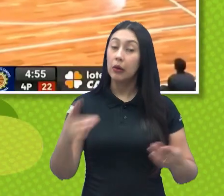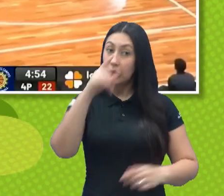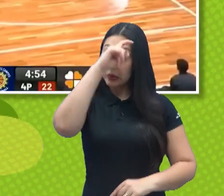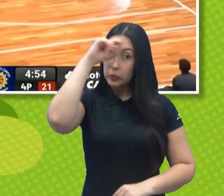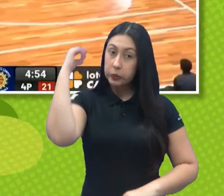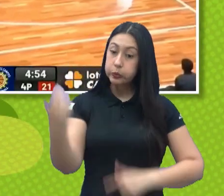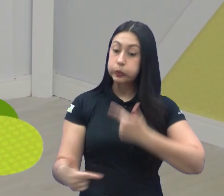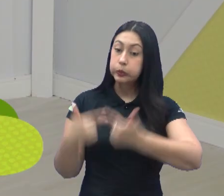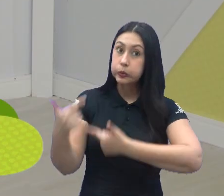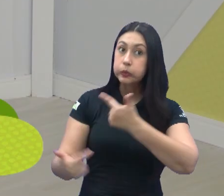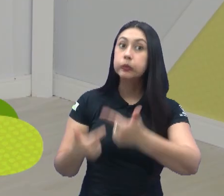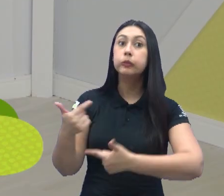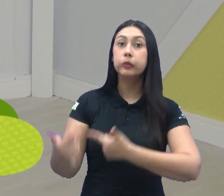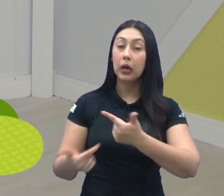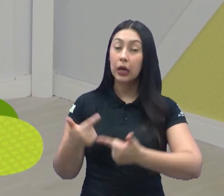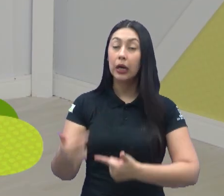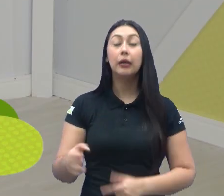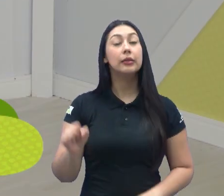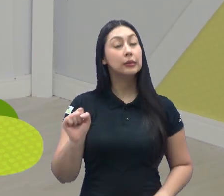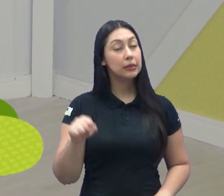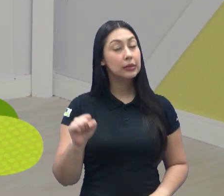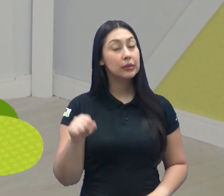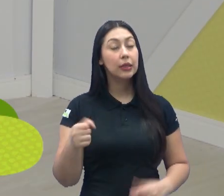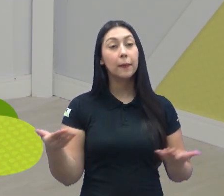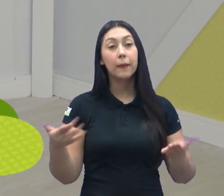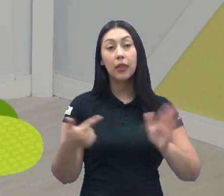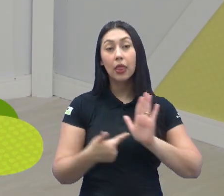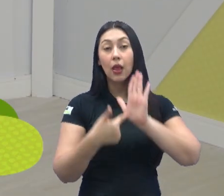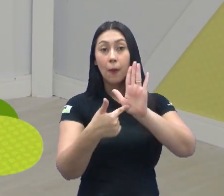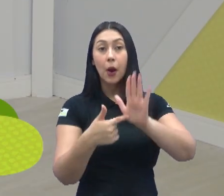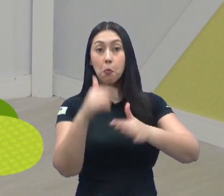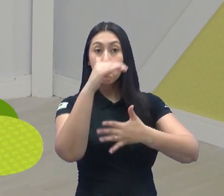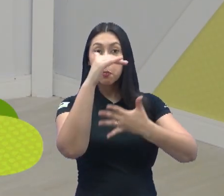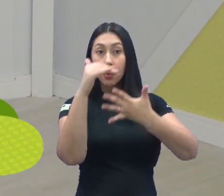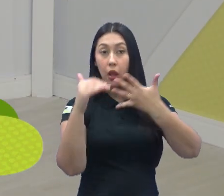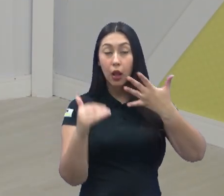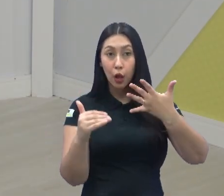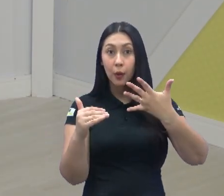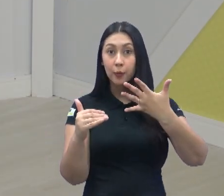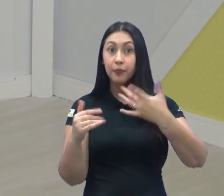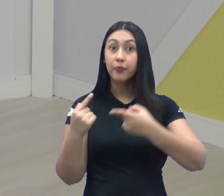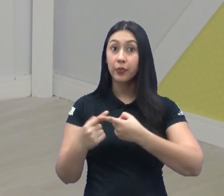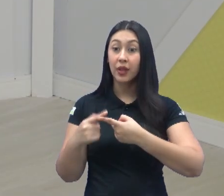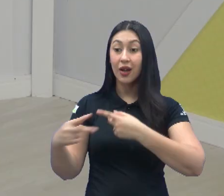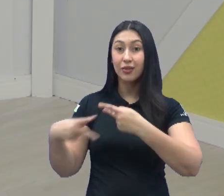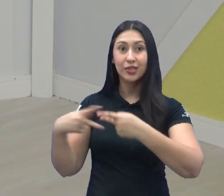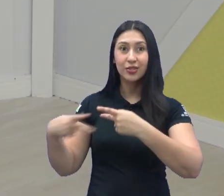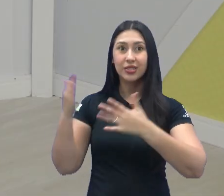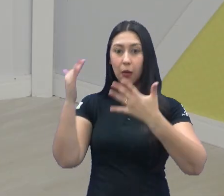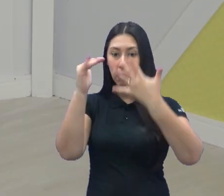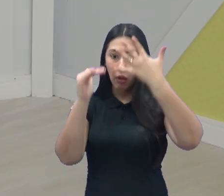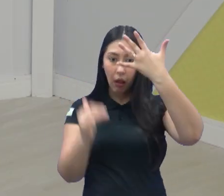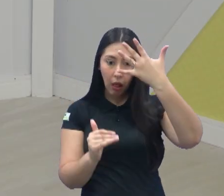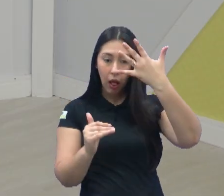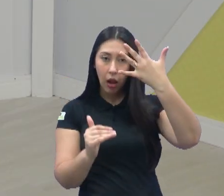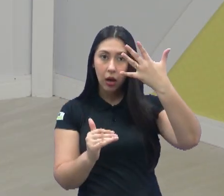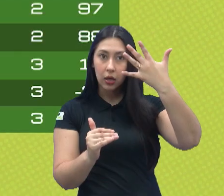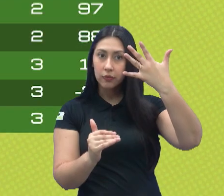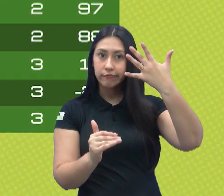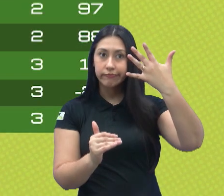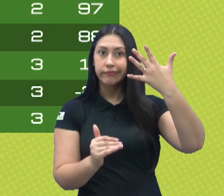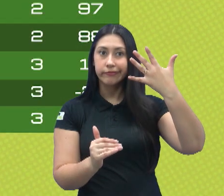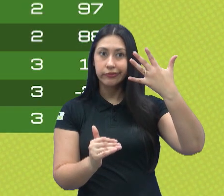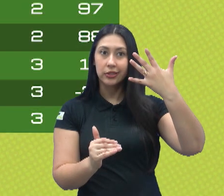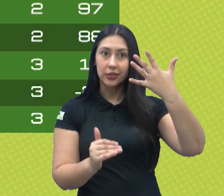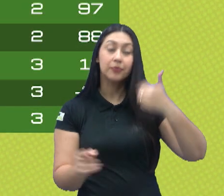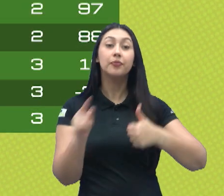para o Cris Amed. Pois é. Matheus, coloca pra gente aqui a classificação do NBB, porque o São José agora já não aparece na primeira parte da tabela de